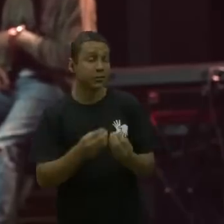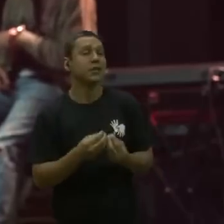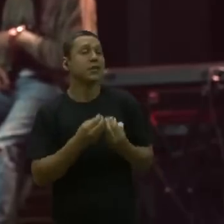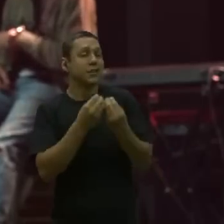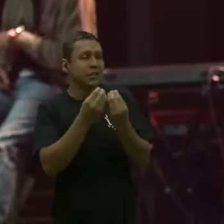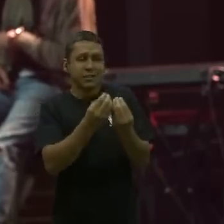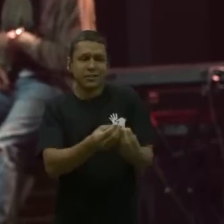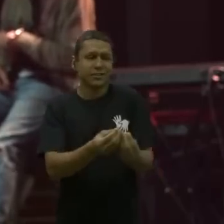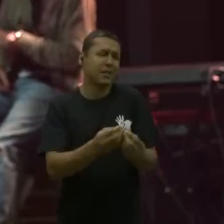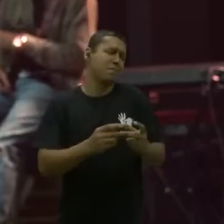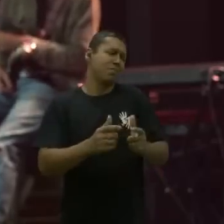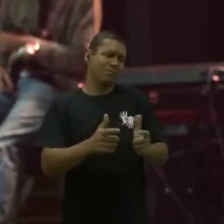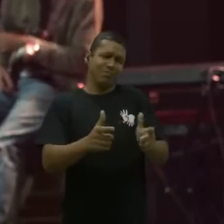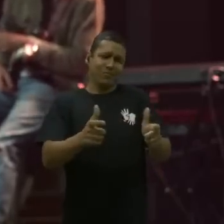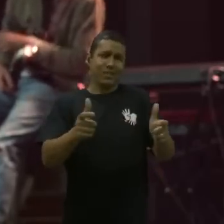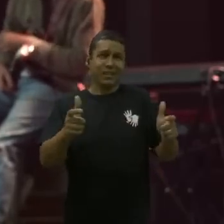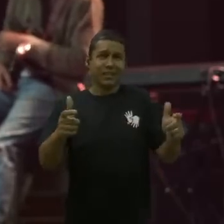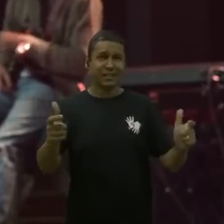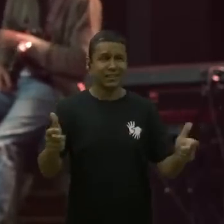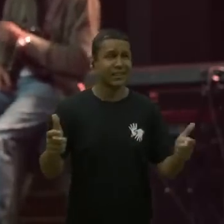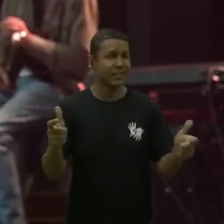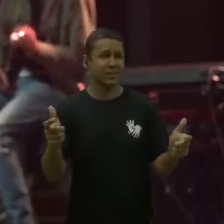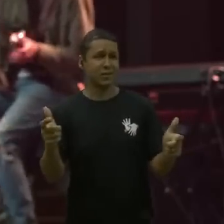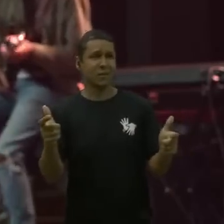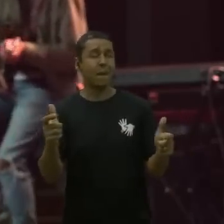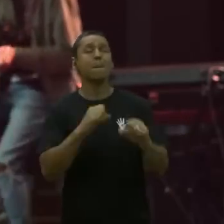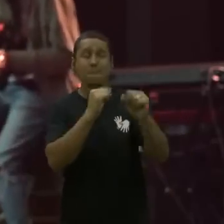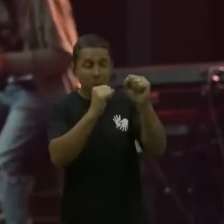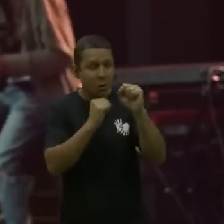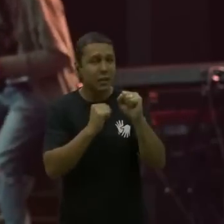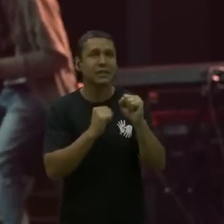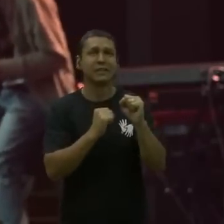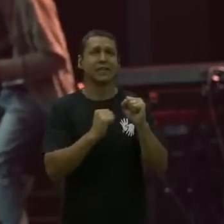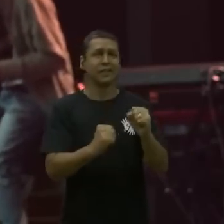maneira absurda, estrondosa,